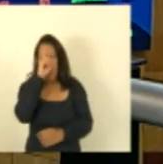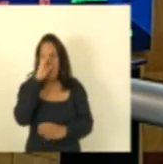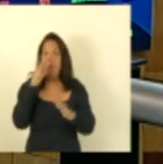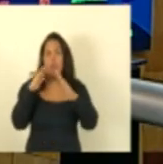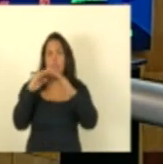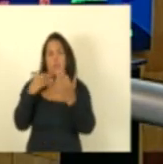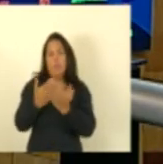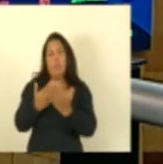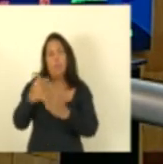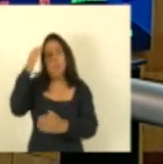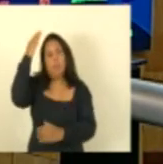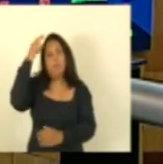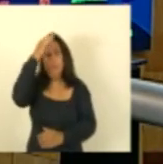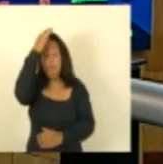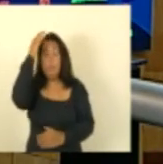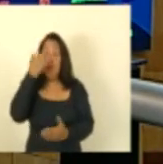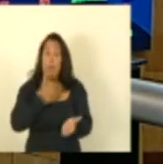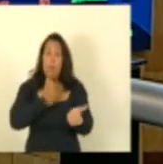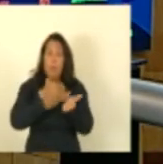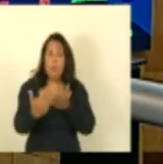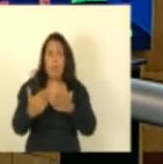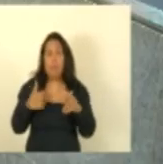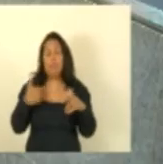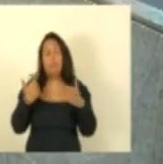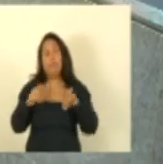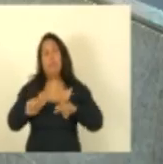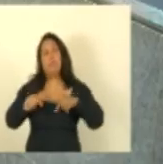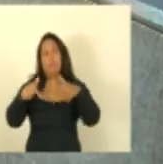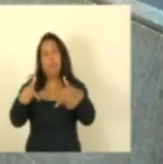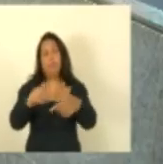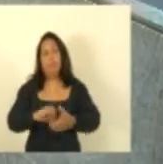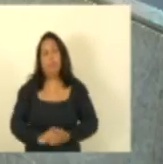Espírito Santo. Vamos então acompanhar os trabalhos.